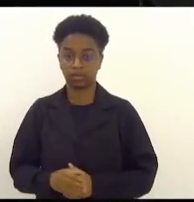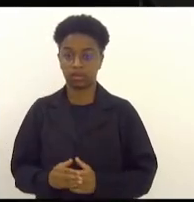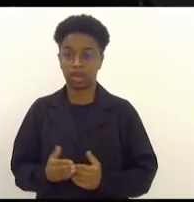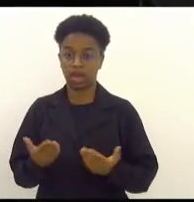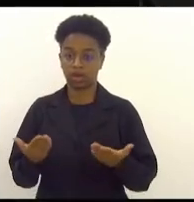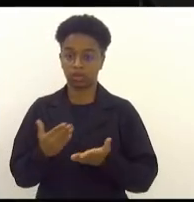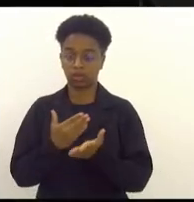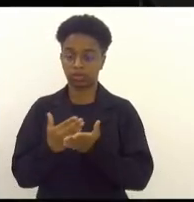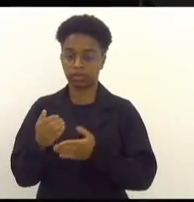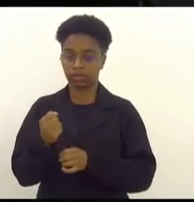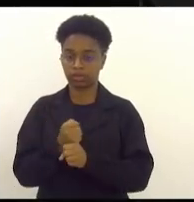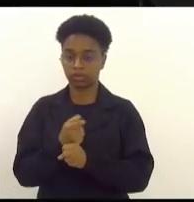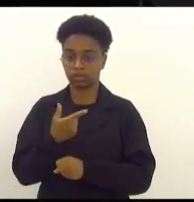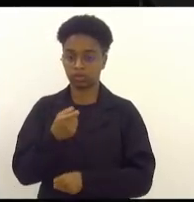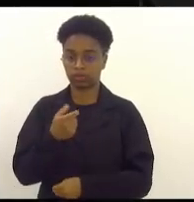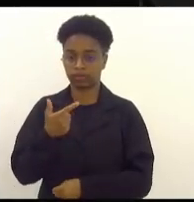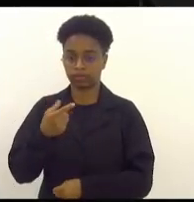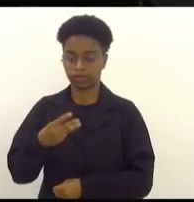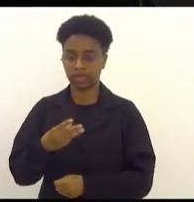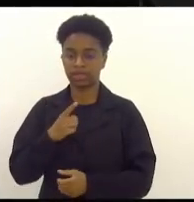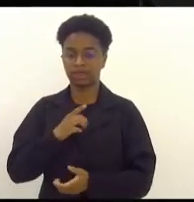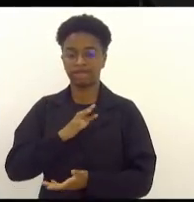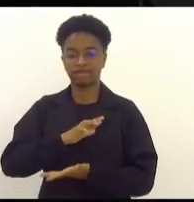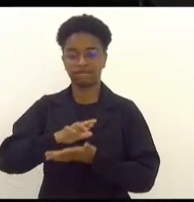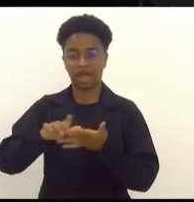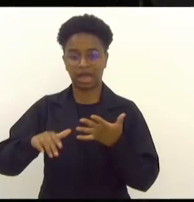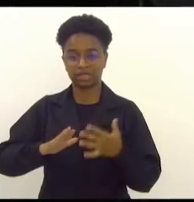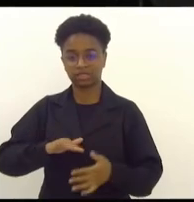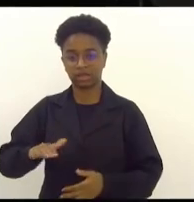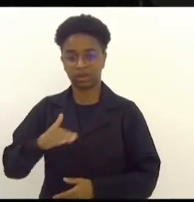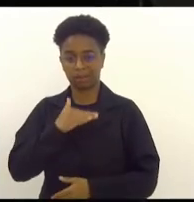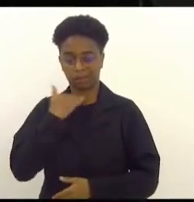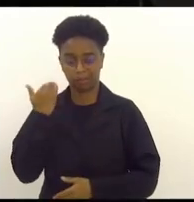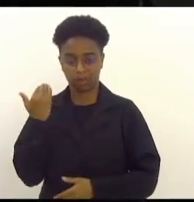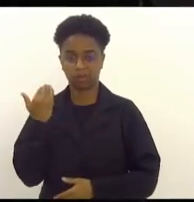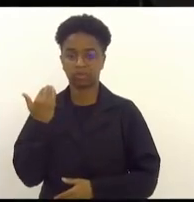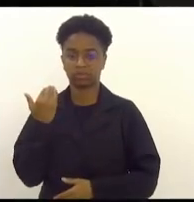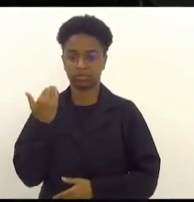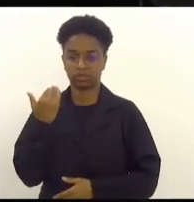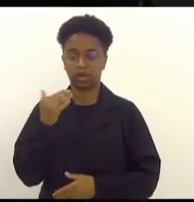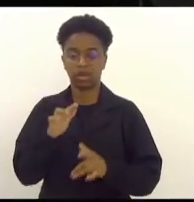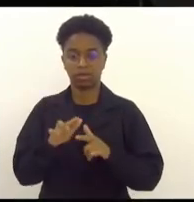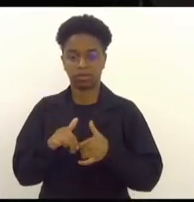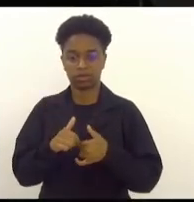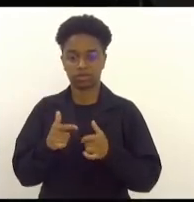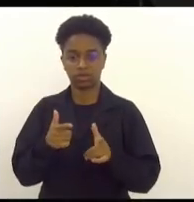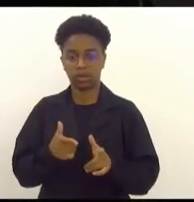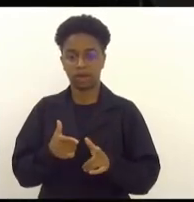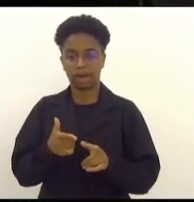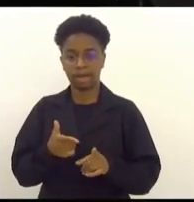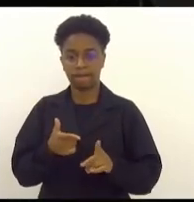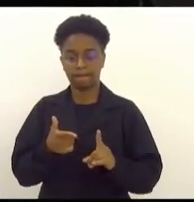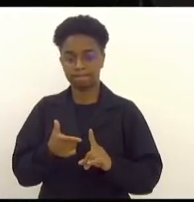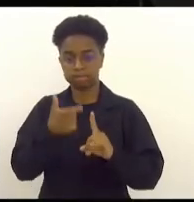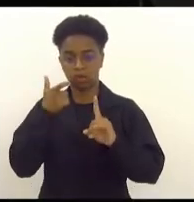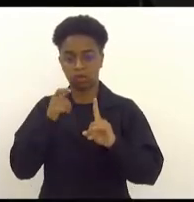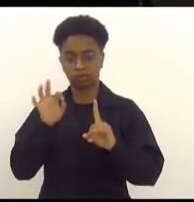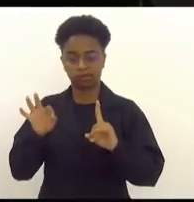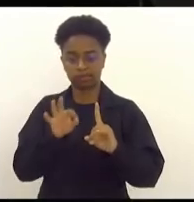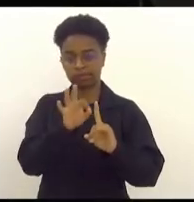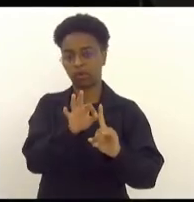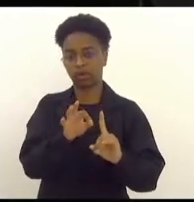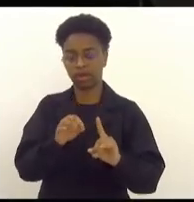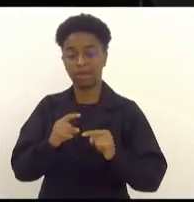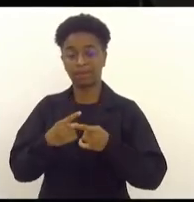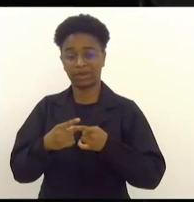ano já tivemos vários várias crianças mortas perdidas por bala perdida como eu falei anteriormente a bala